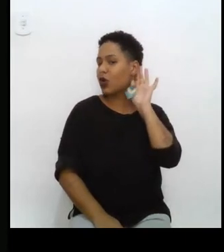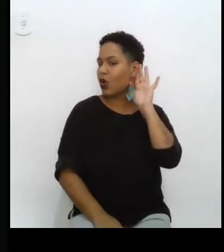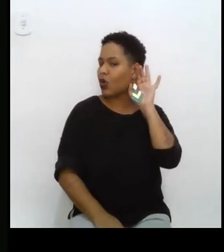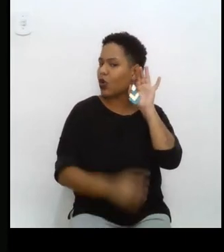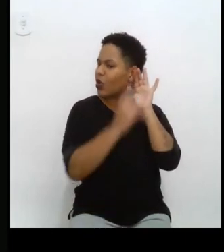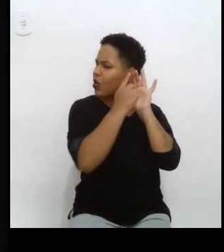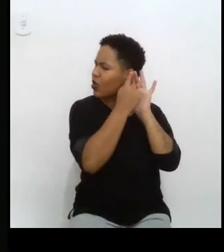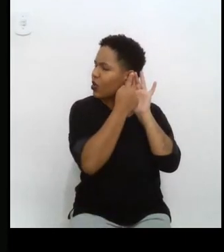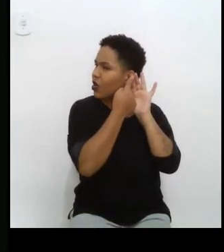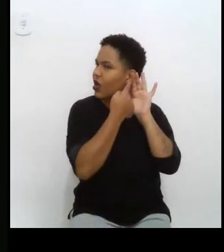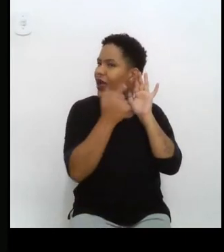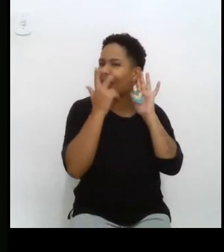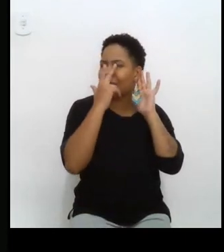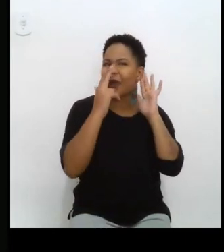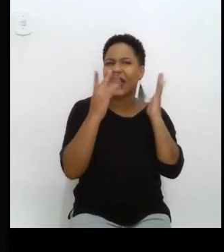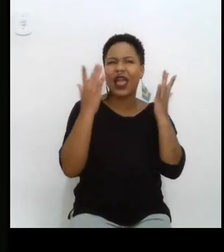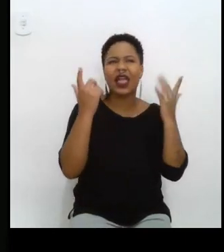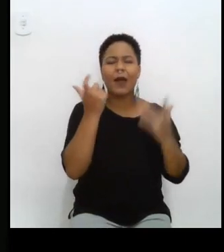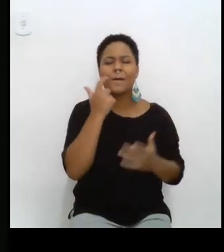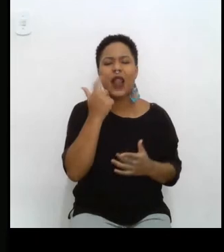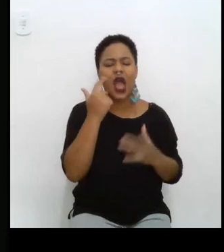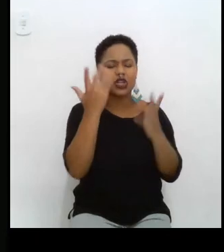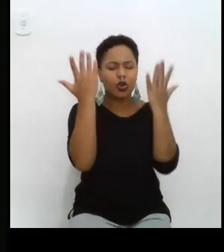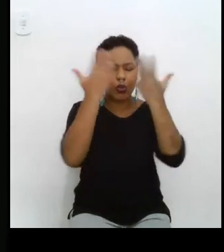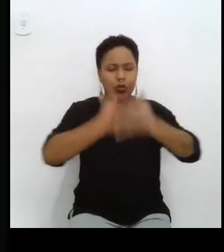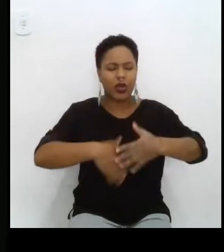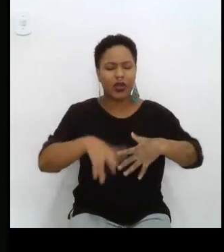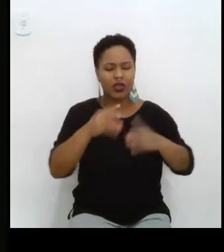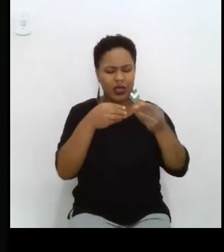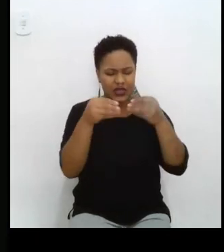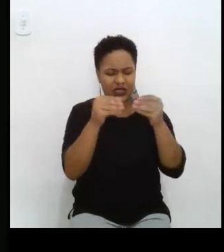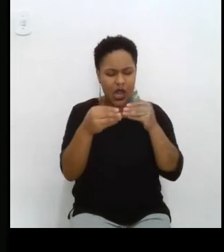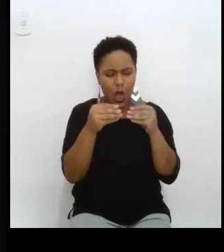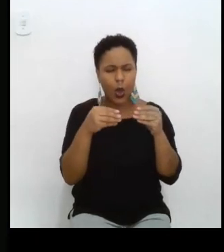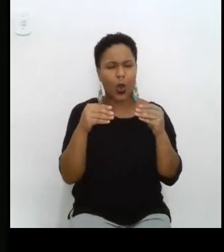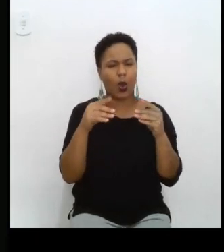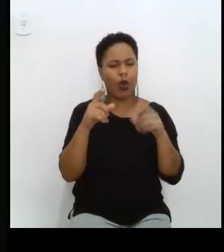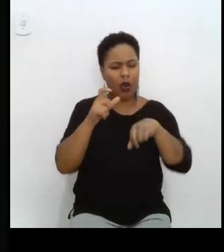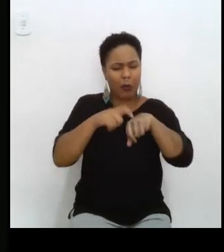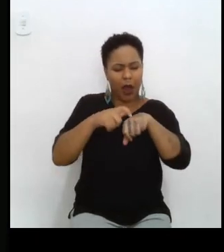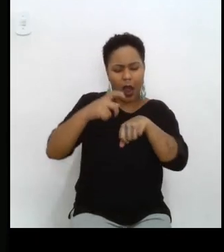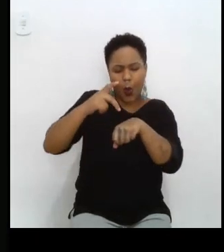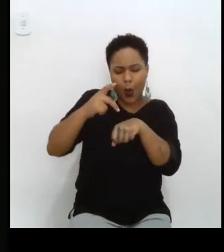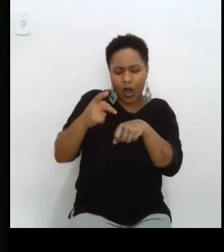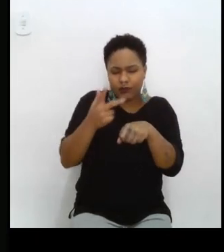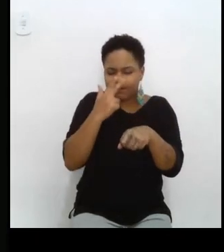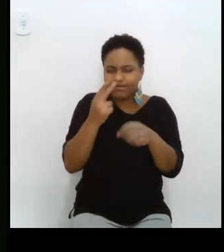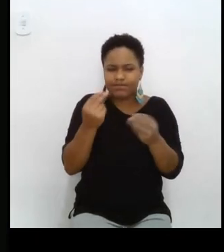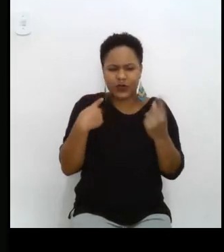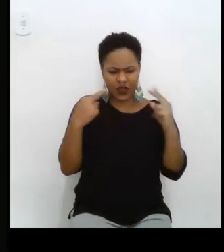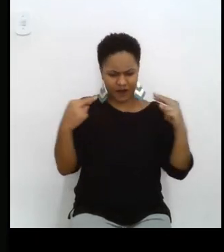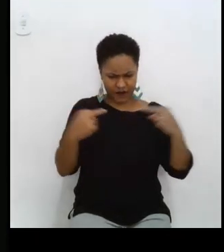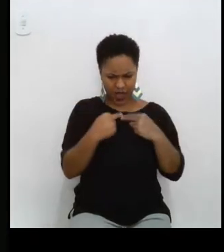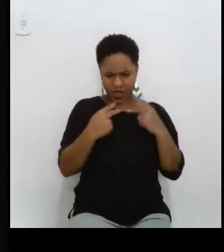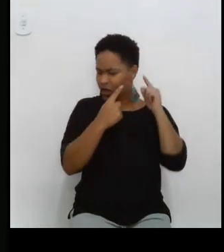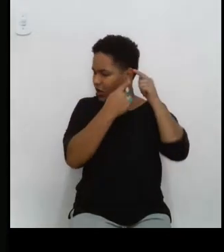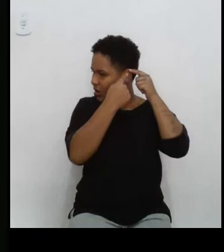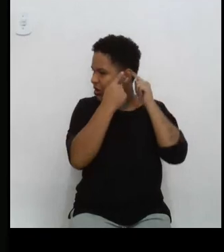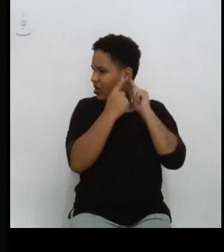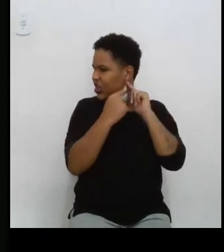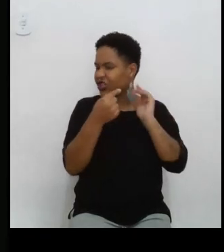plástico semi-transparente algo entre silicone acrílico Podemos se ver por dentro circuitos e chips